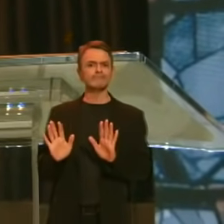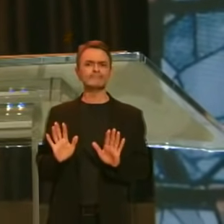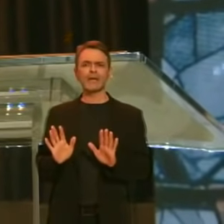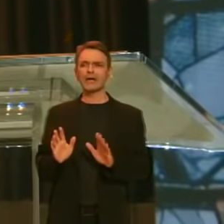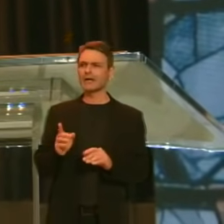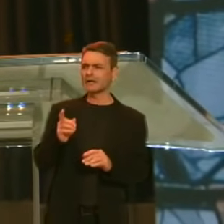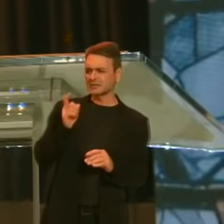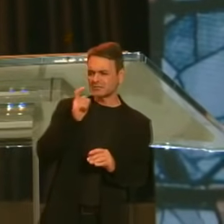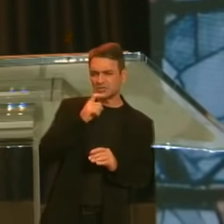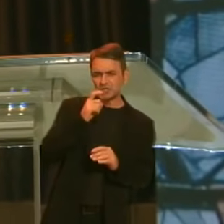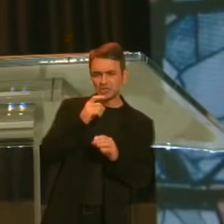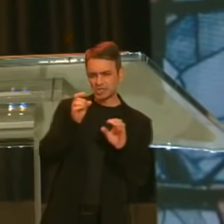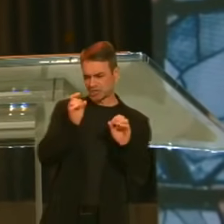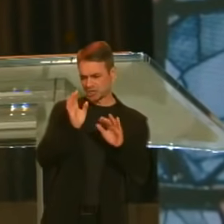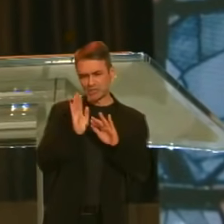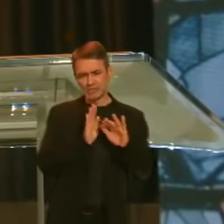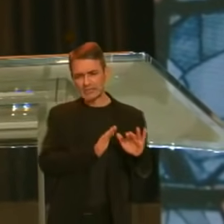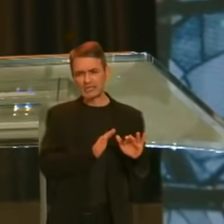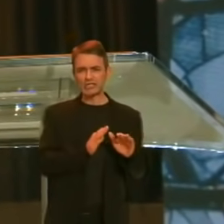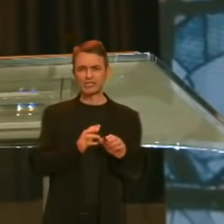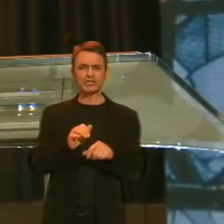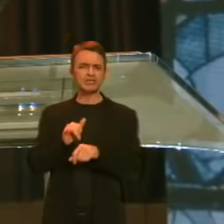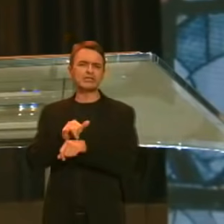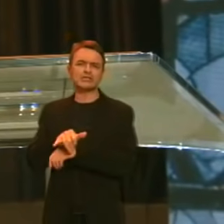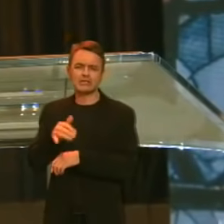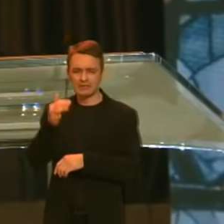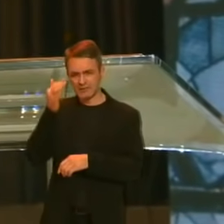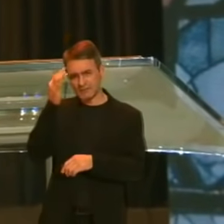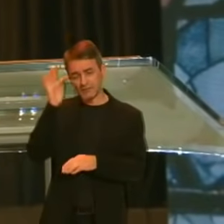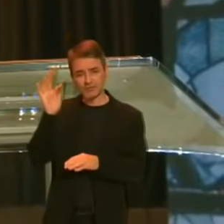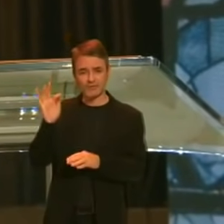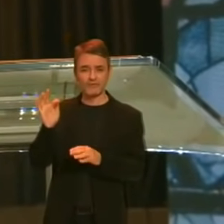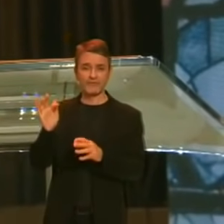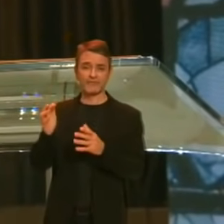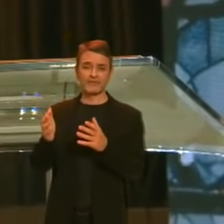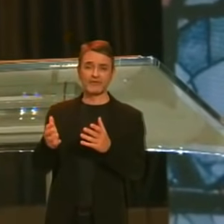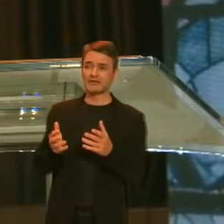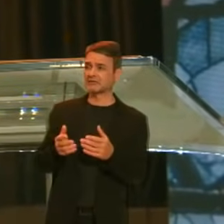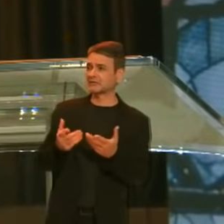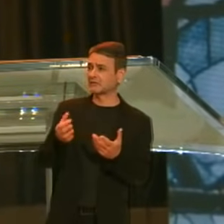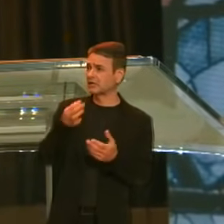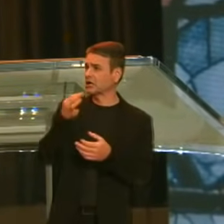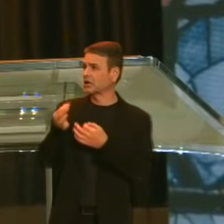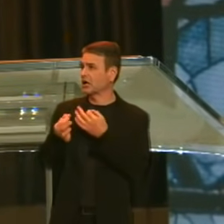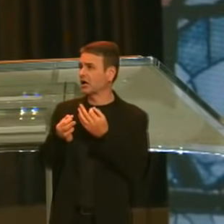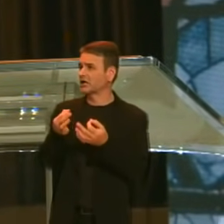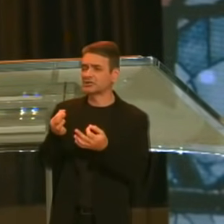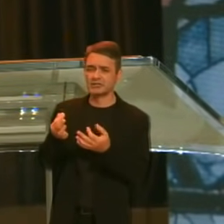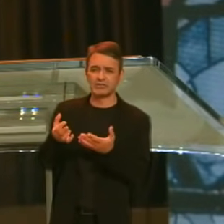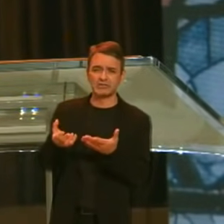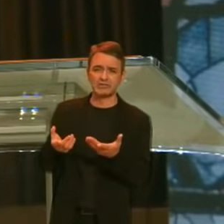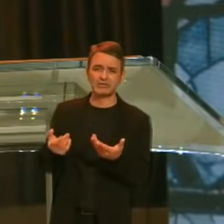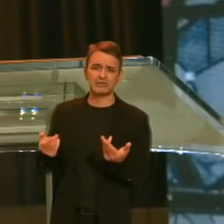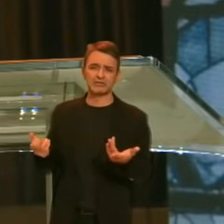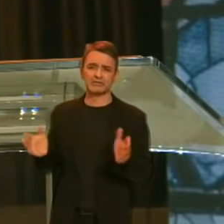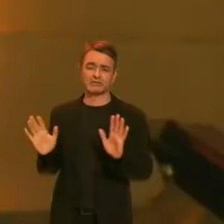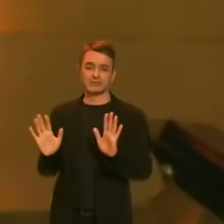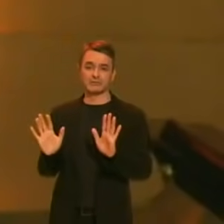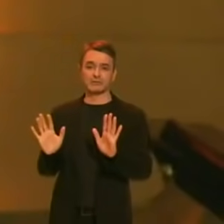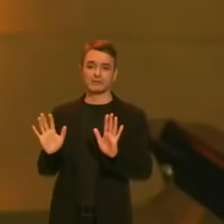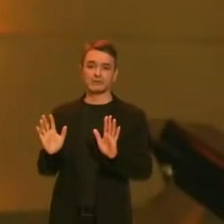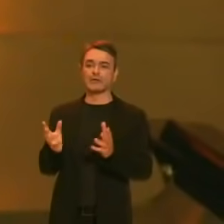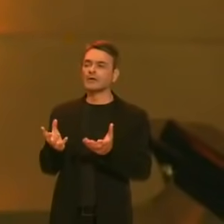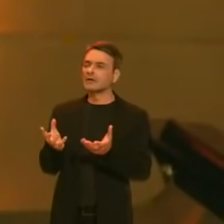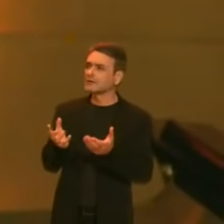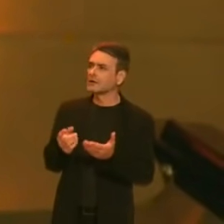as mentiras, os enganos, as filosofias, os achismos, para dizer, eu quero um